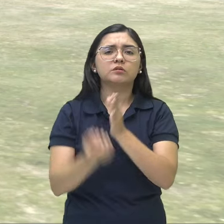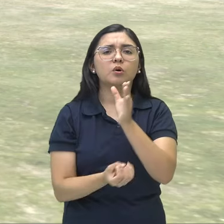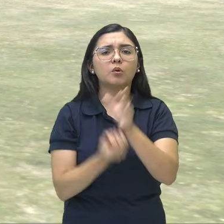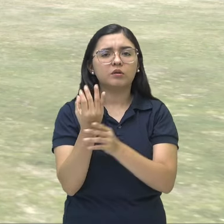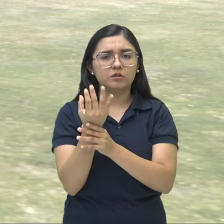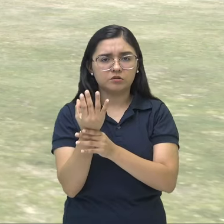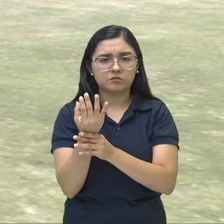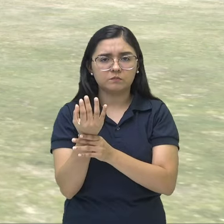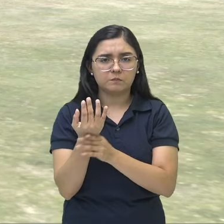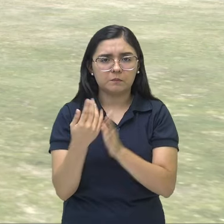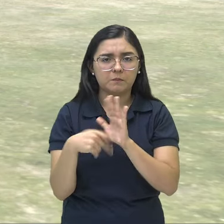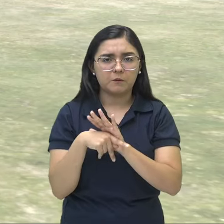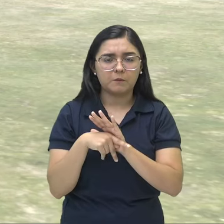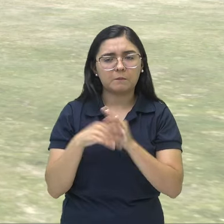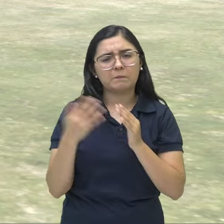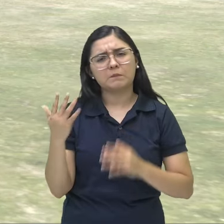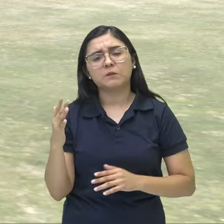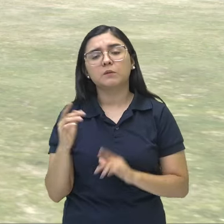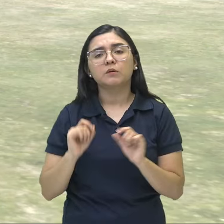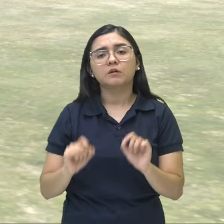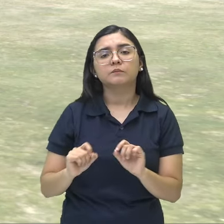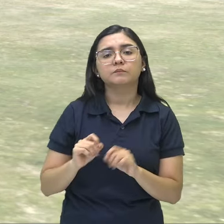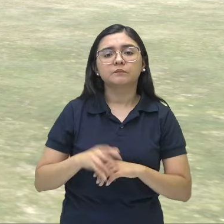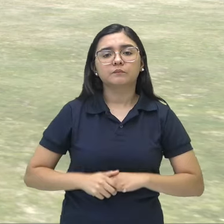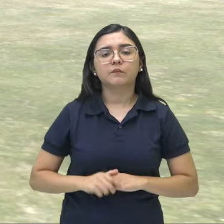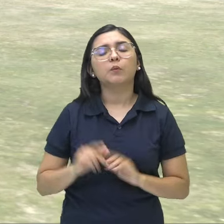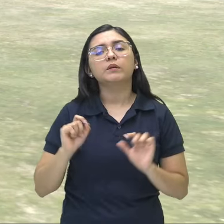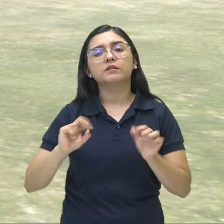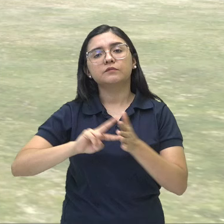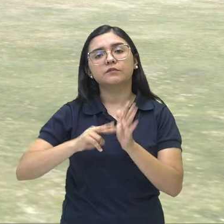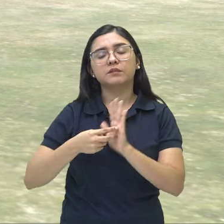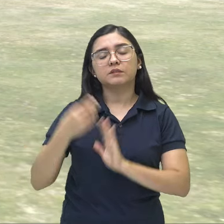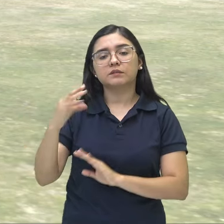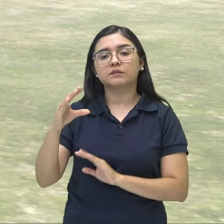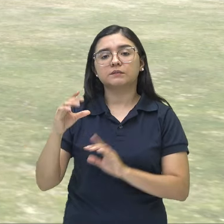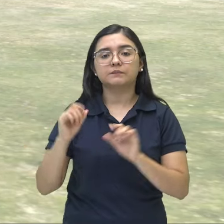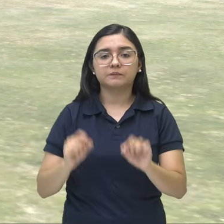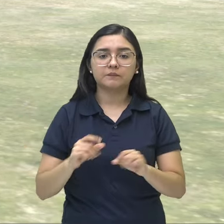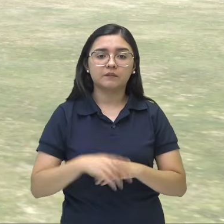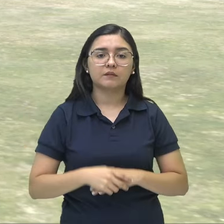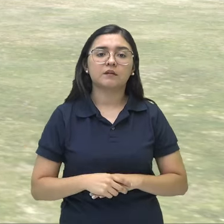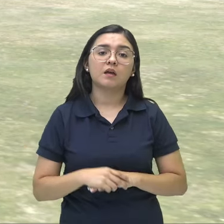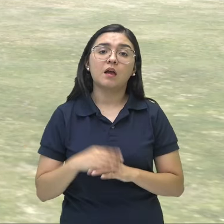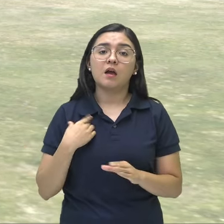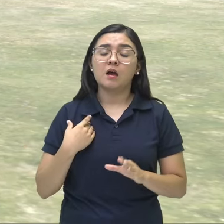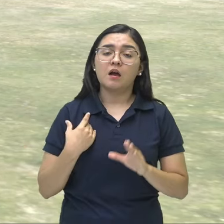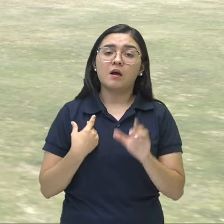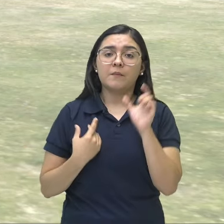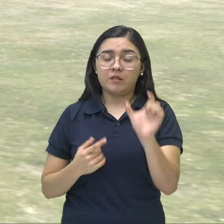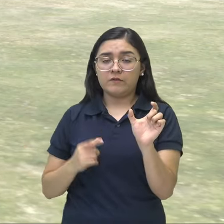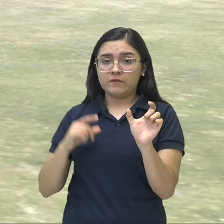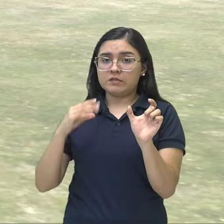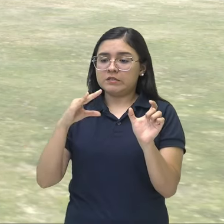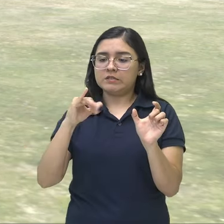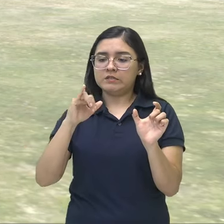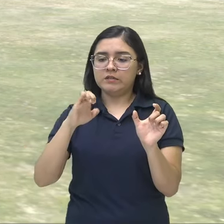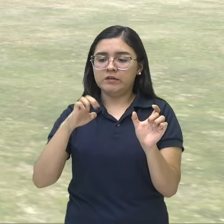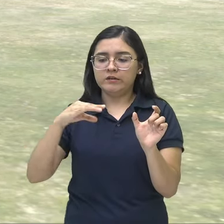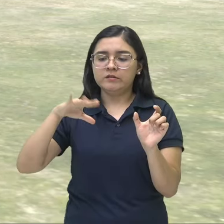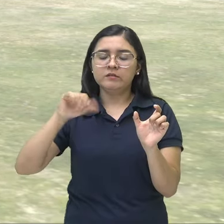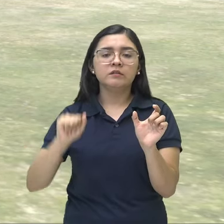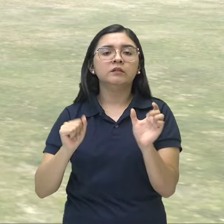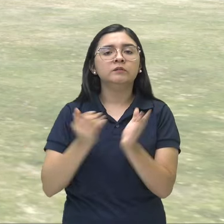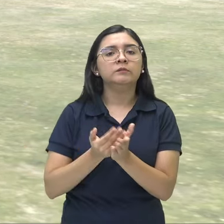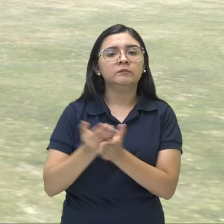né, mais ou menos do que é a ciência. A origem dela, da palavra ciência,